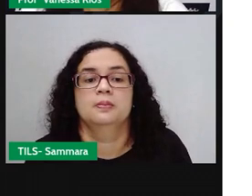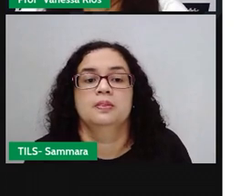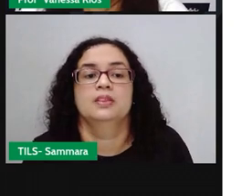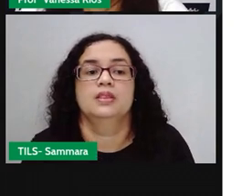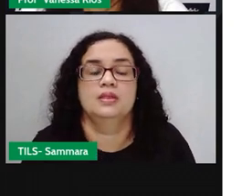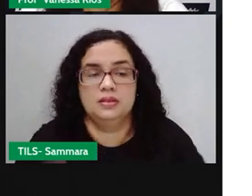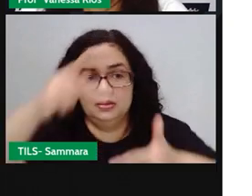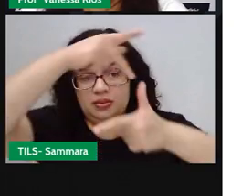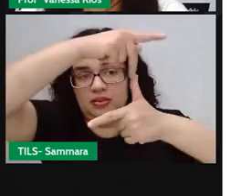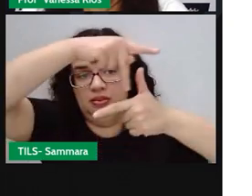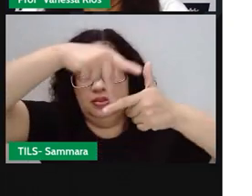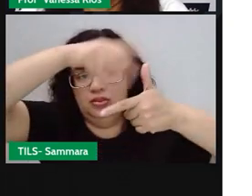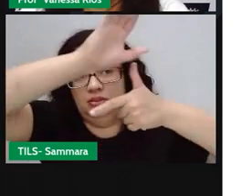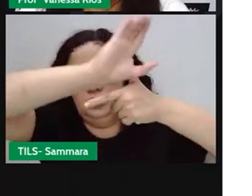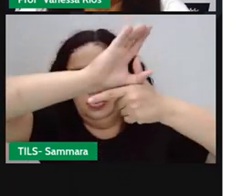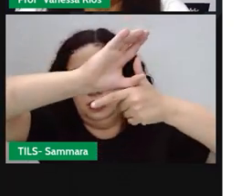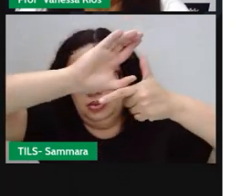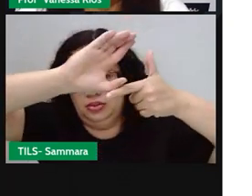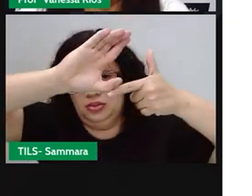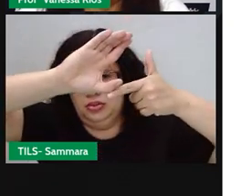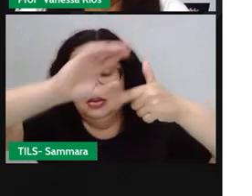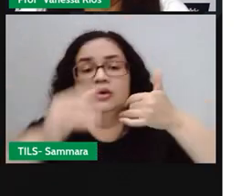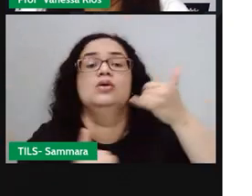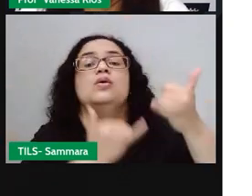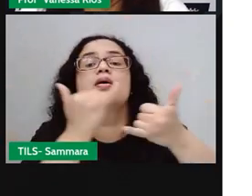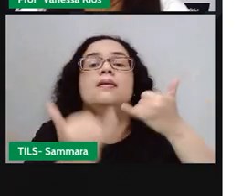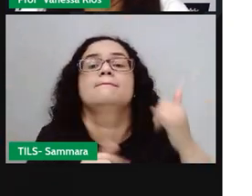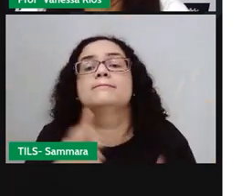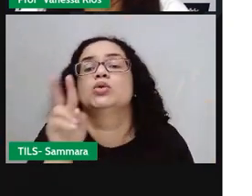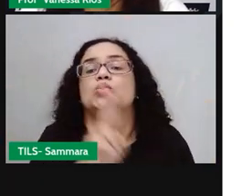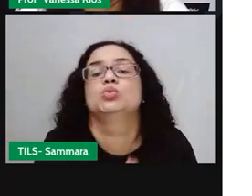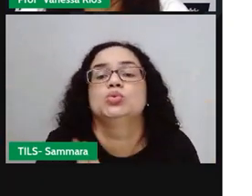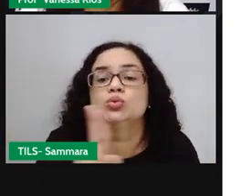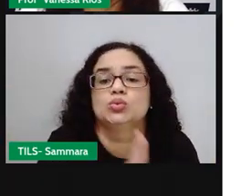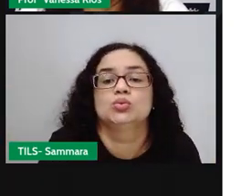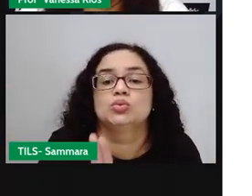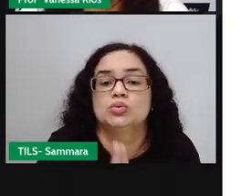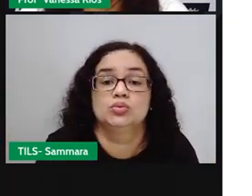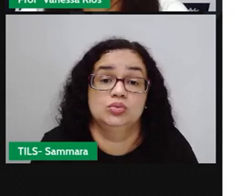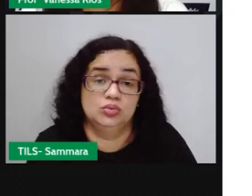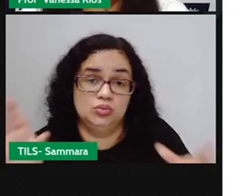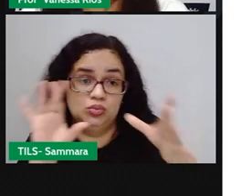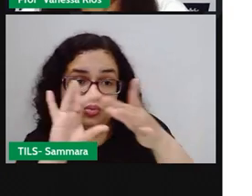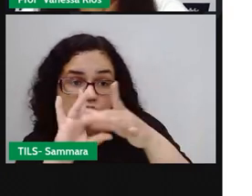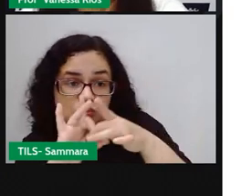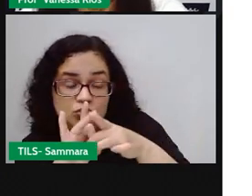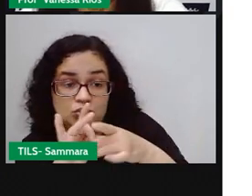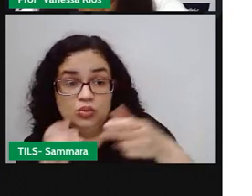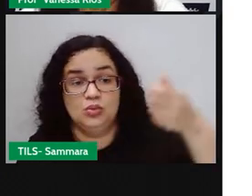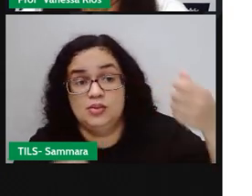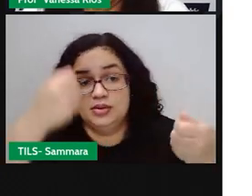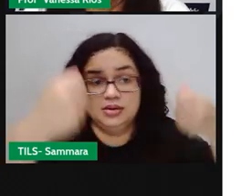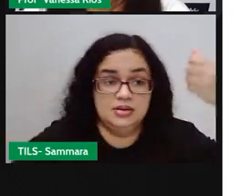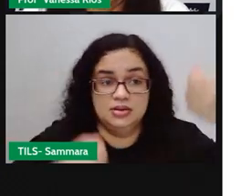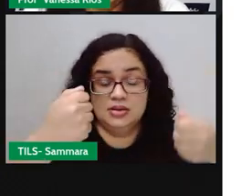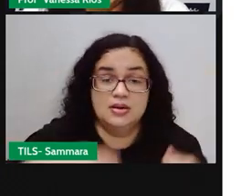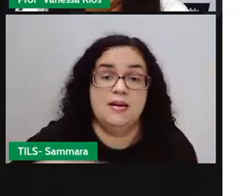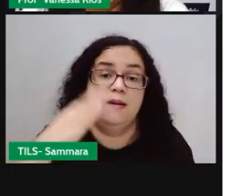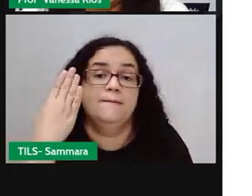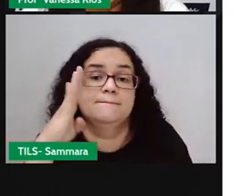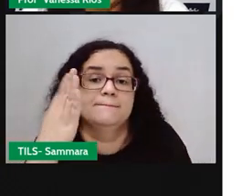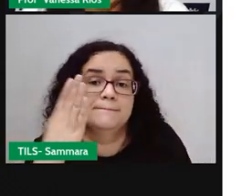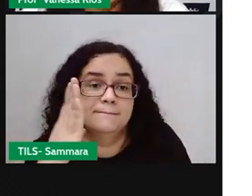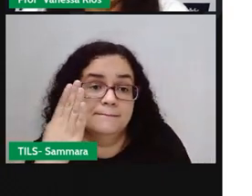o paralelepípedo. Que brinquedo a gente pode, olha só, associar um carrinho, não é? De